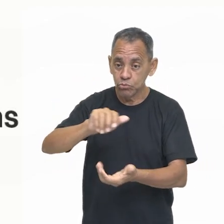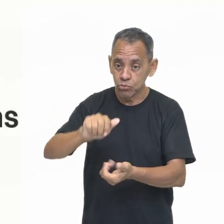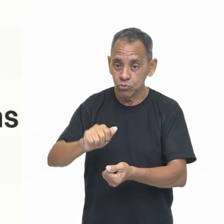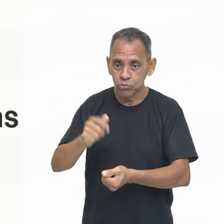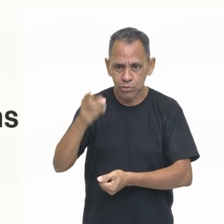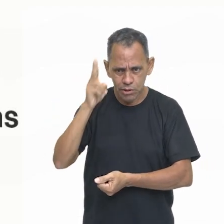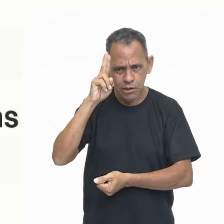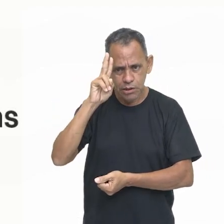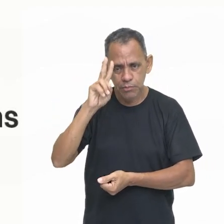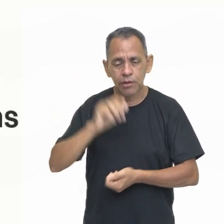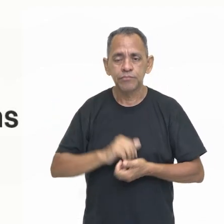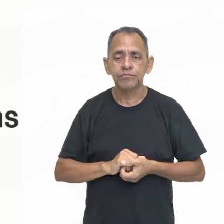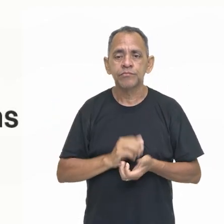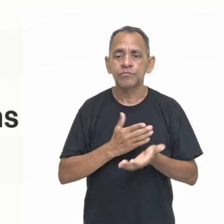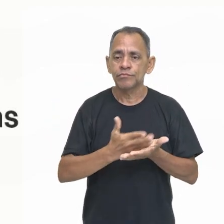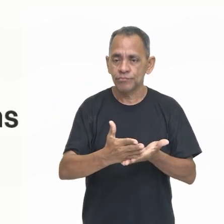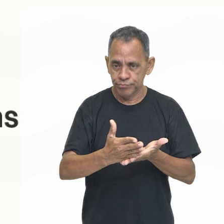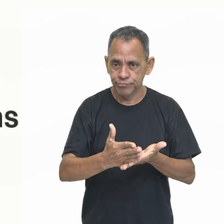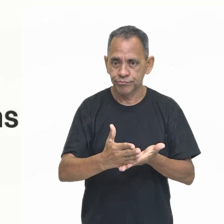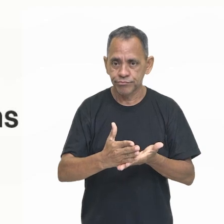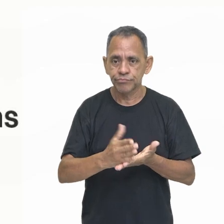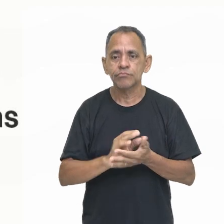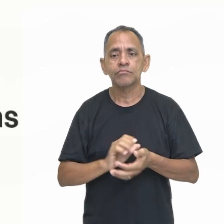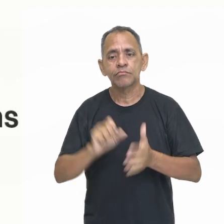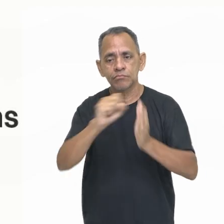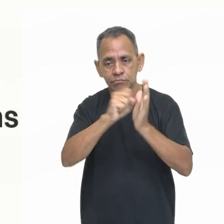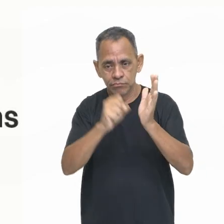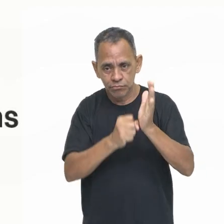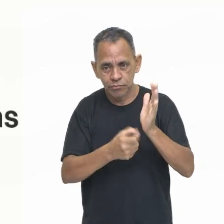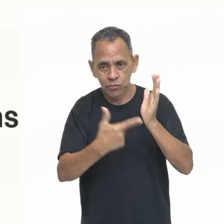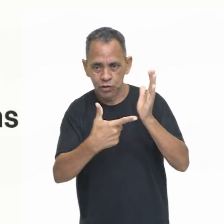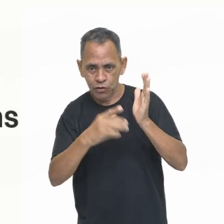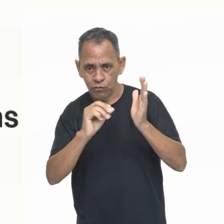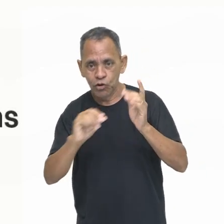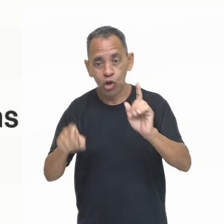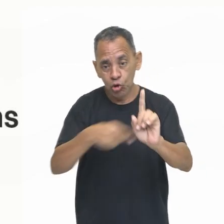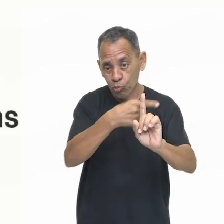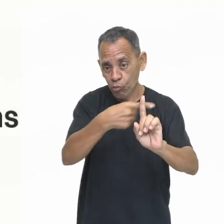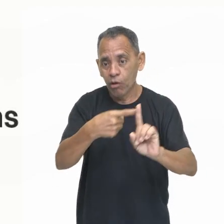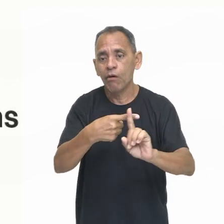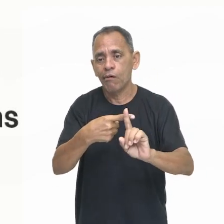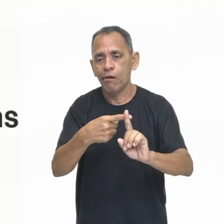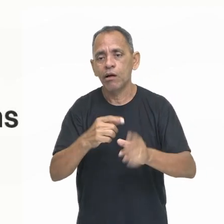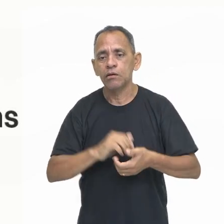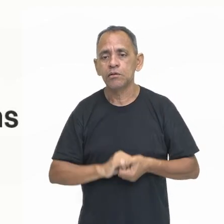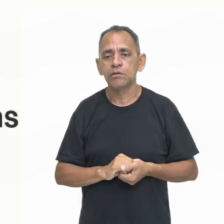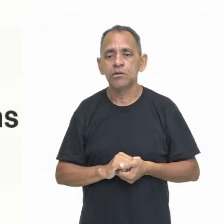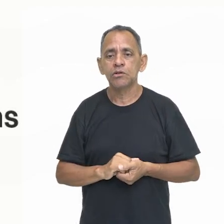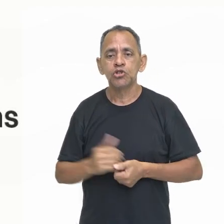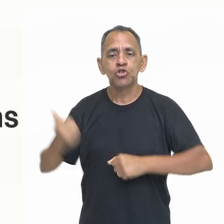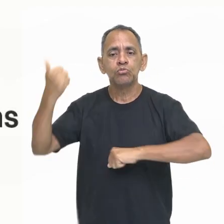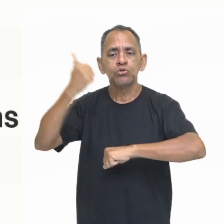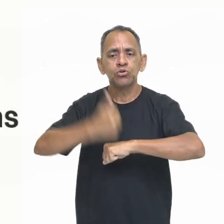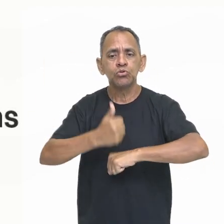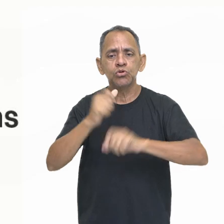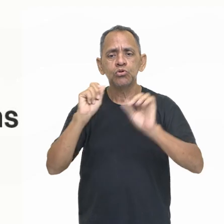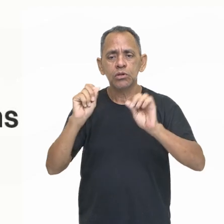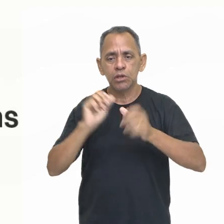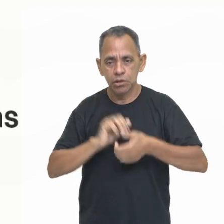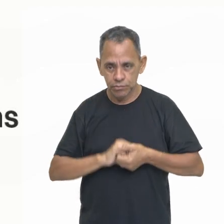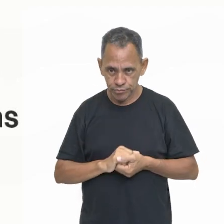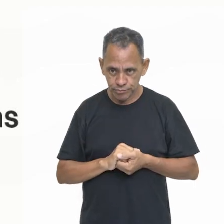a partir da segunda metade do século XX. Em substituição à antiga